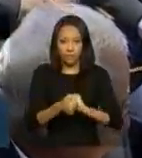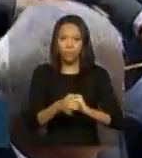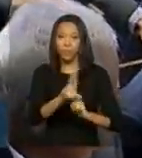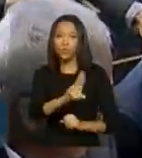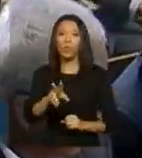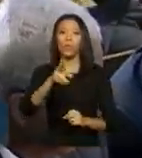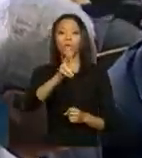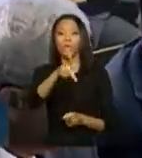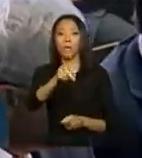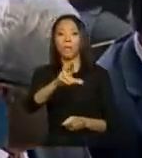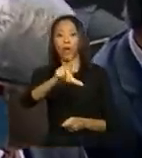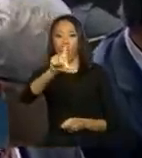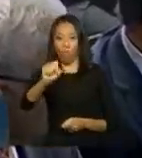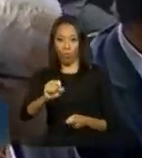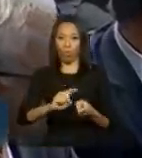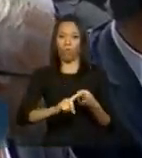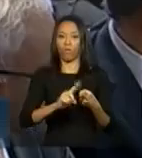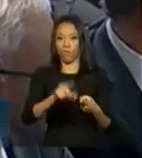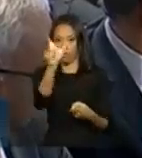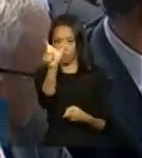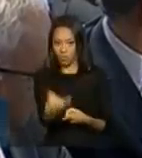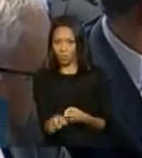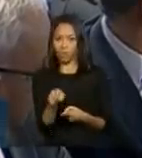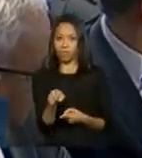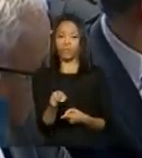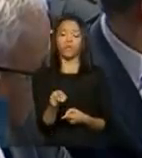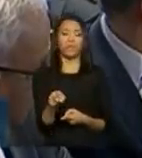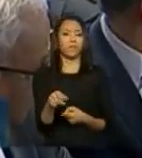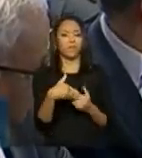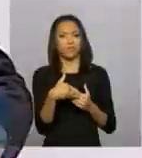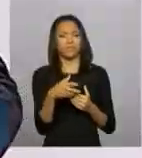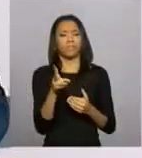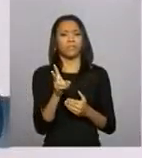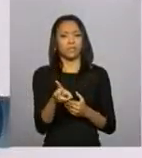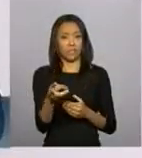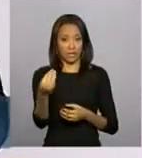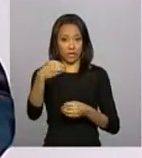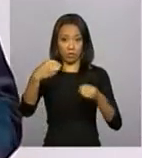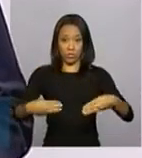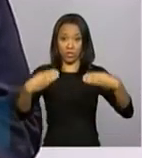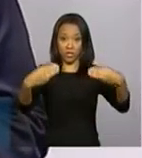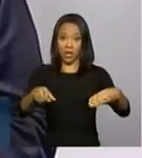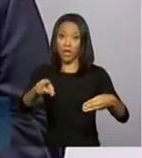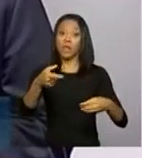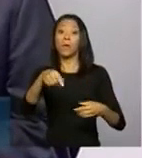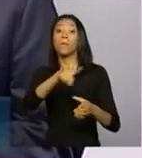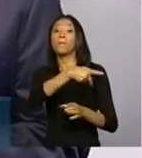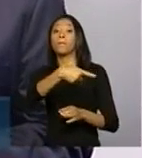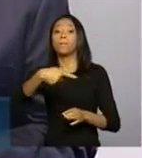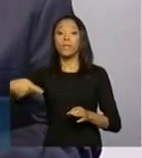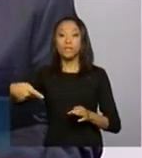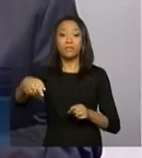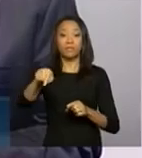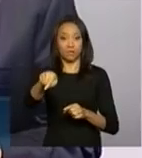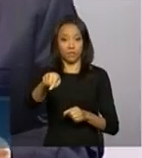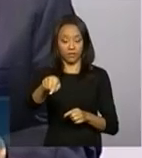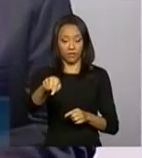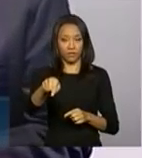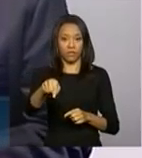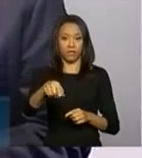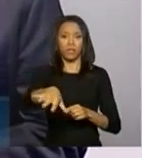Paulo Simão, que durante uma parte expressiva desse ministério foi o presidente da Câmara Brasileira da Constição Civil e